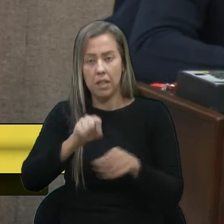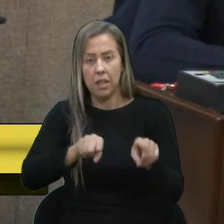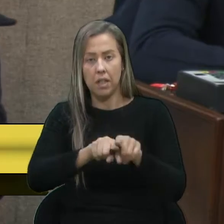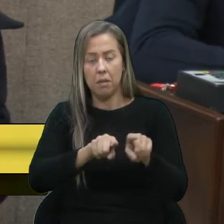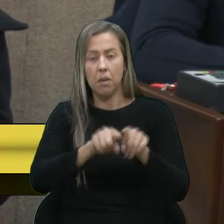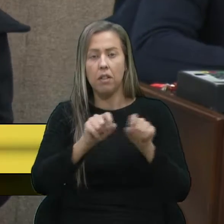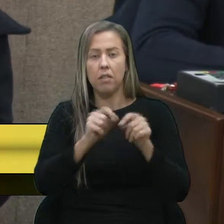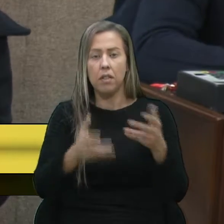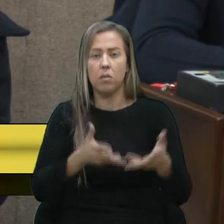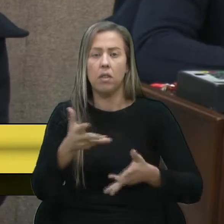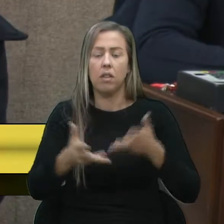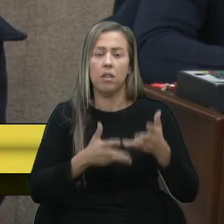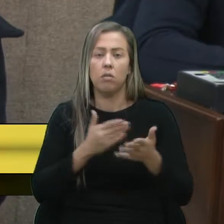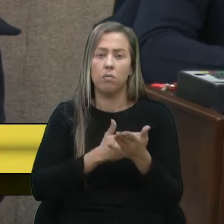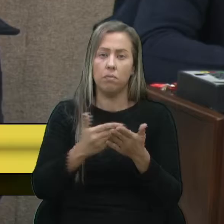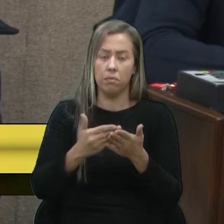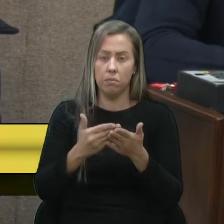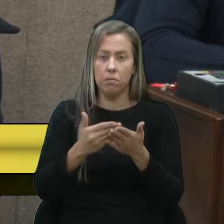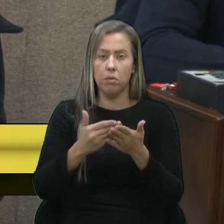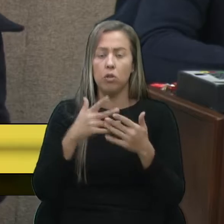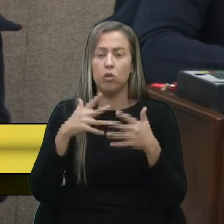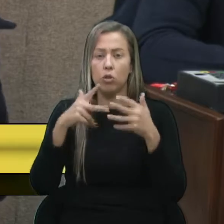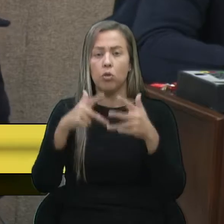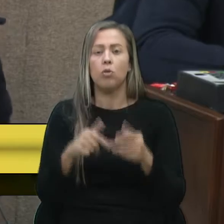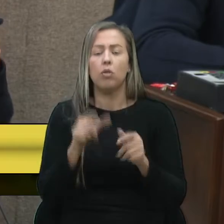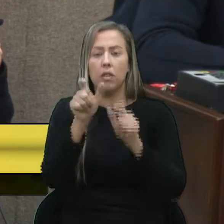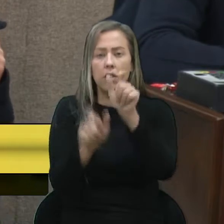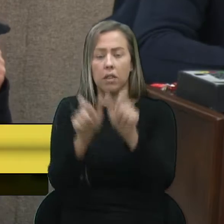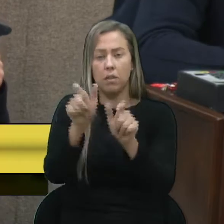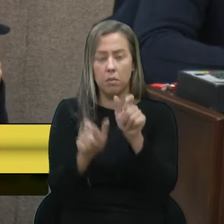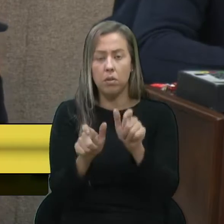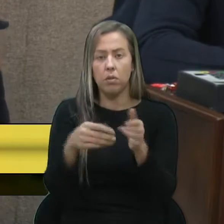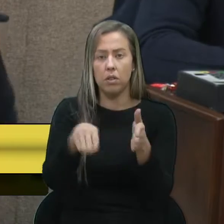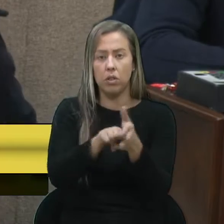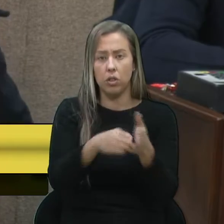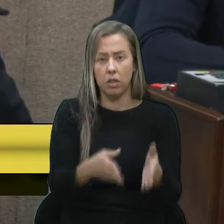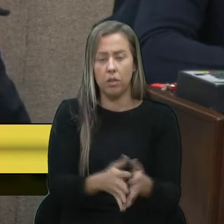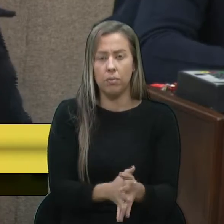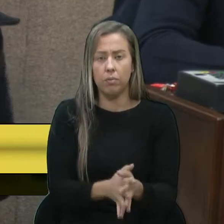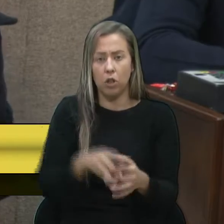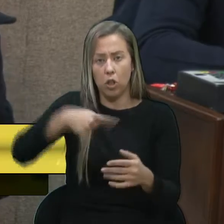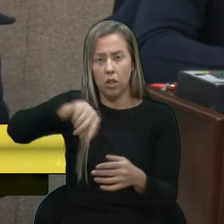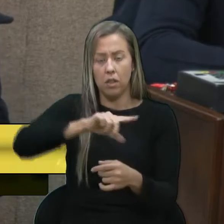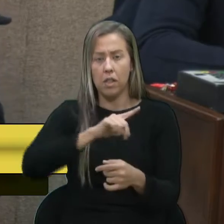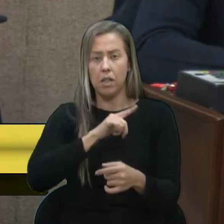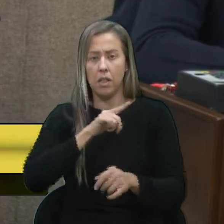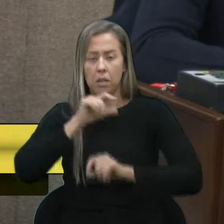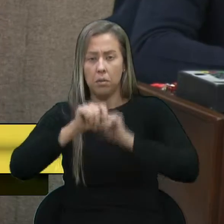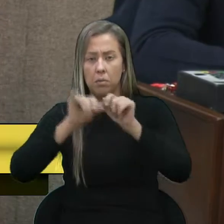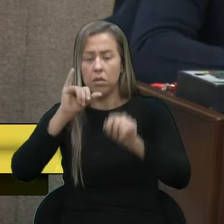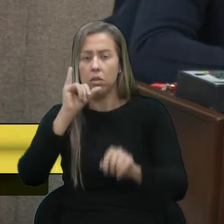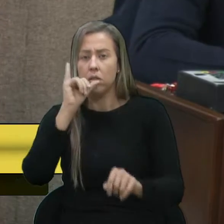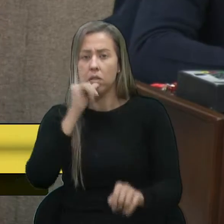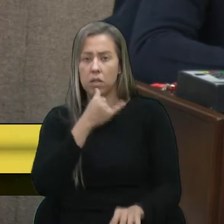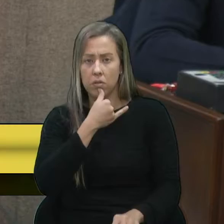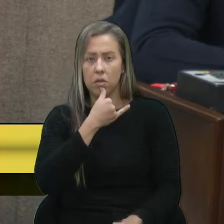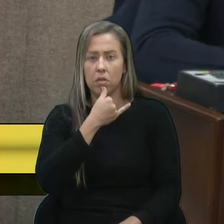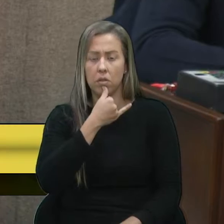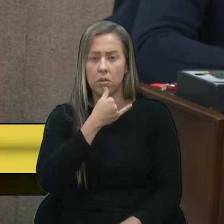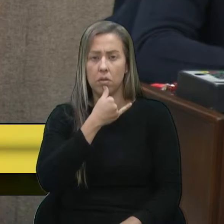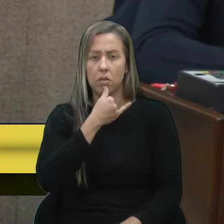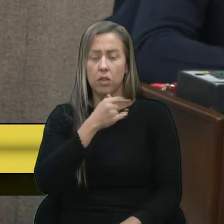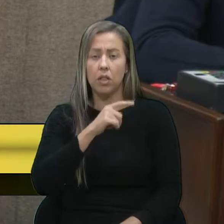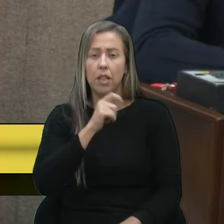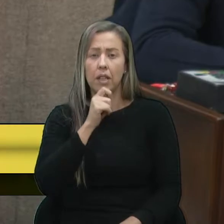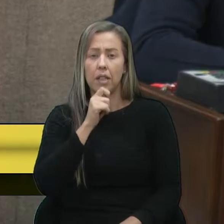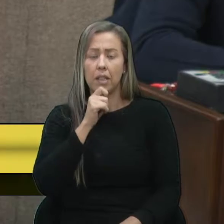fazendo o atendimento inicial de todas as pessoas que lá chegam. Nós temos, infelizmente,